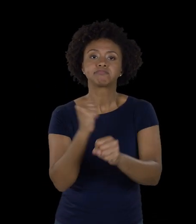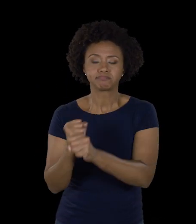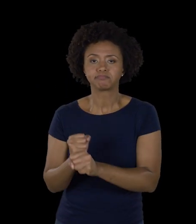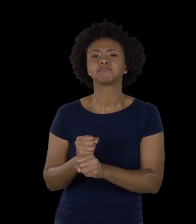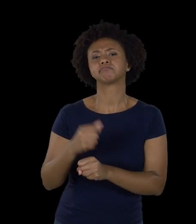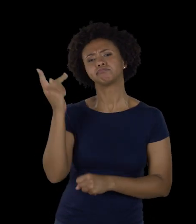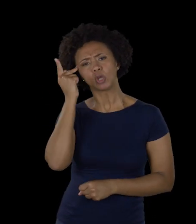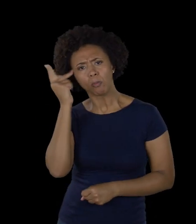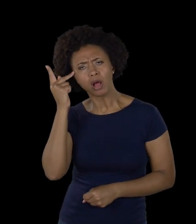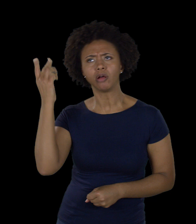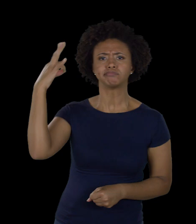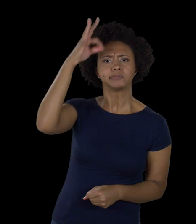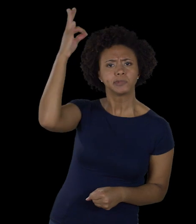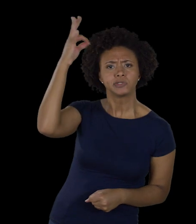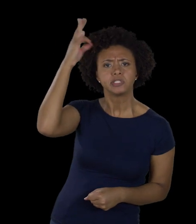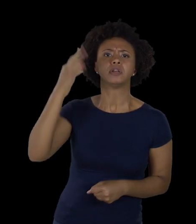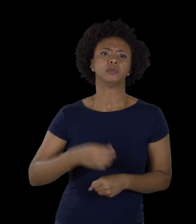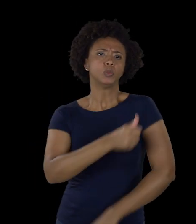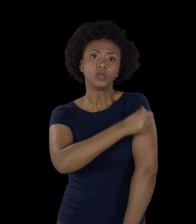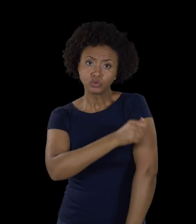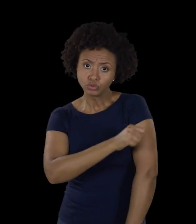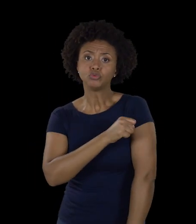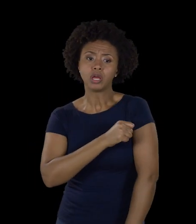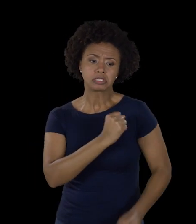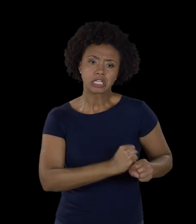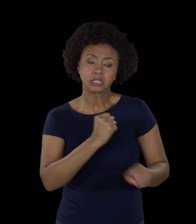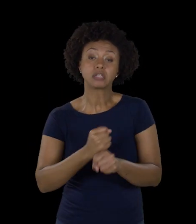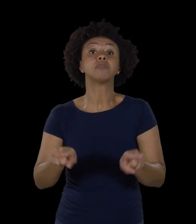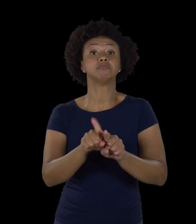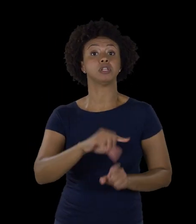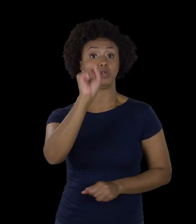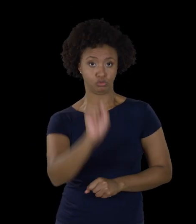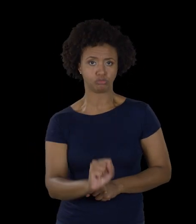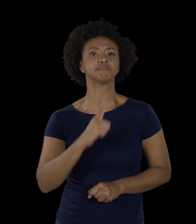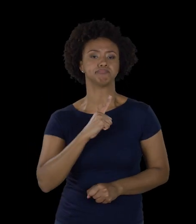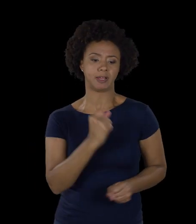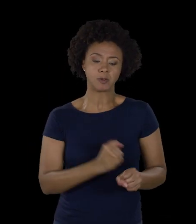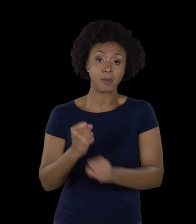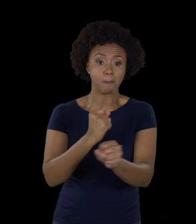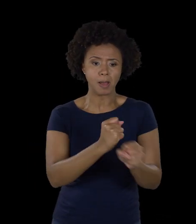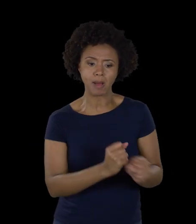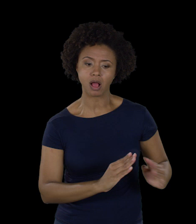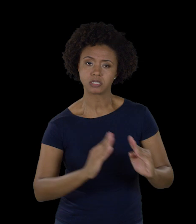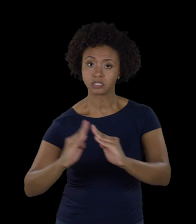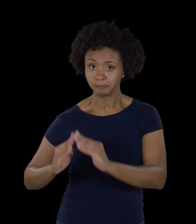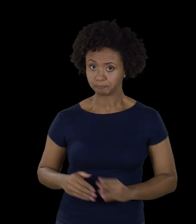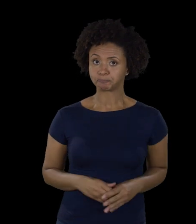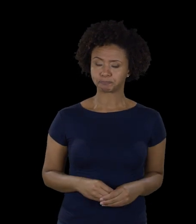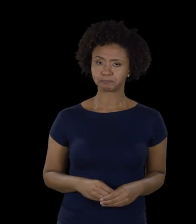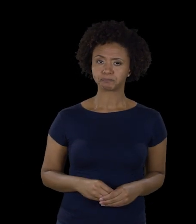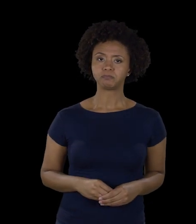Brasil, São Paulo, Espírito Santo, Rio de Janeiro e no Sul também. Numa